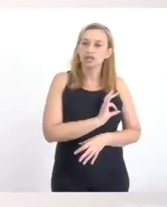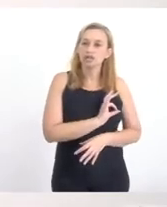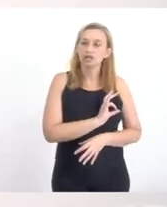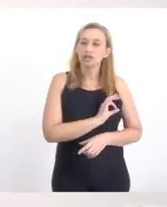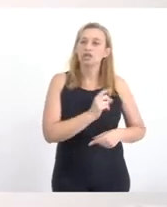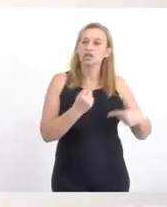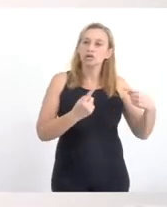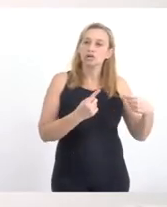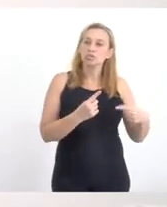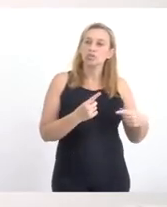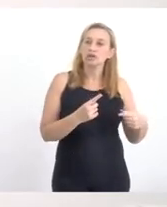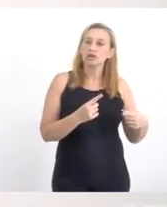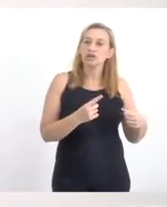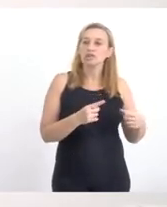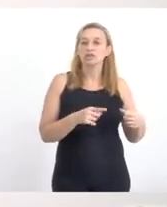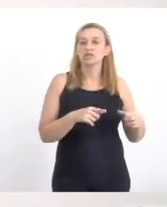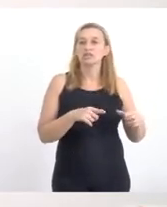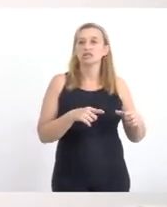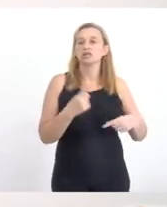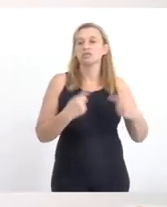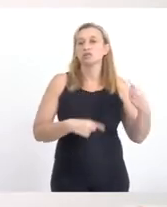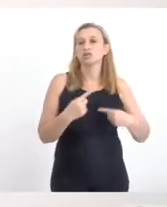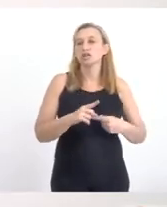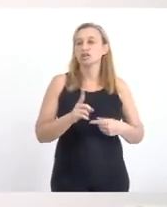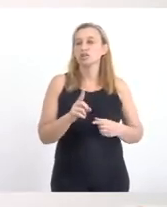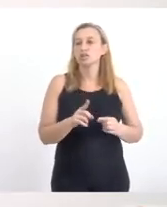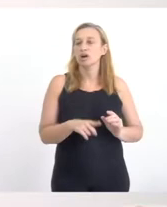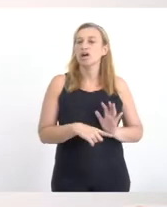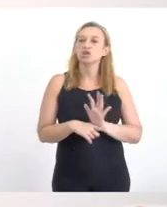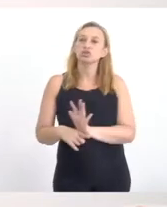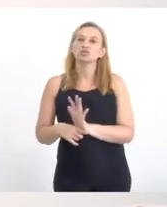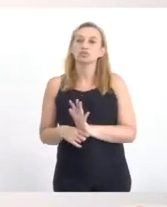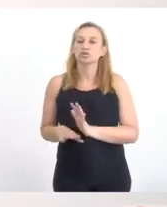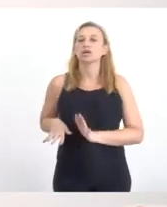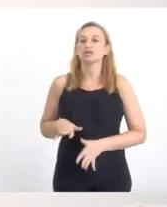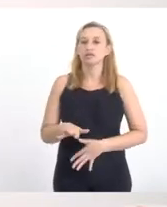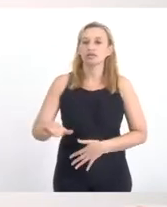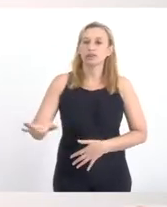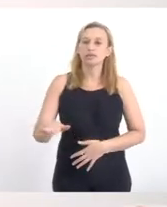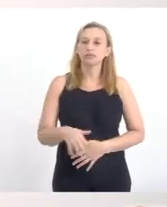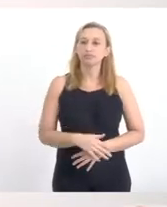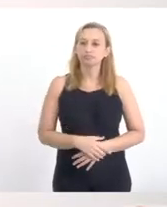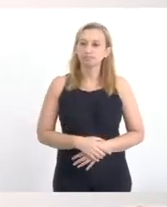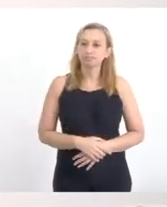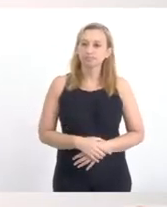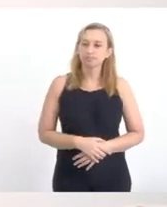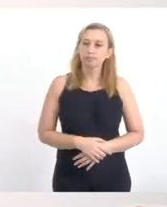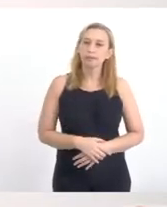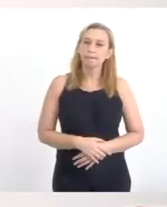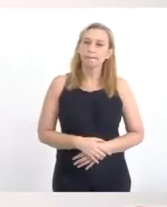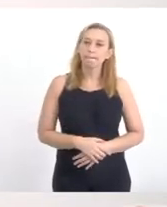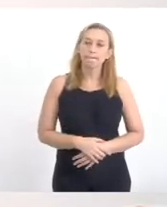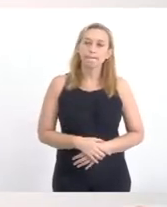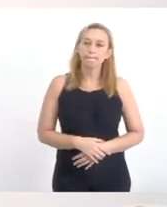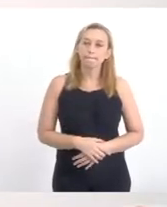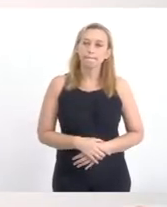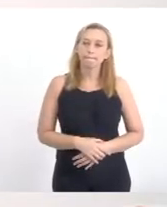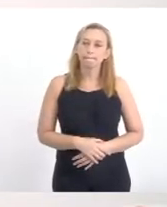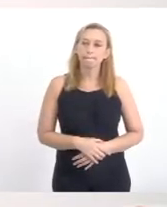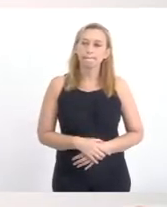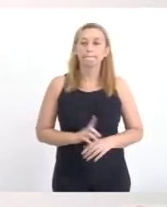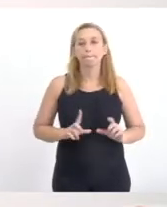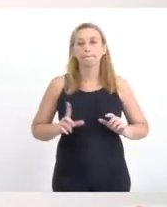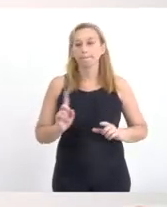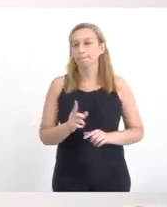que não auxiliam é esse território e não não existem na verdade nenhuma nenhuma